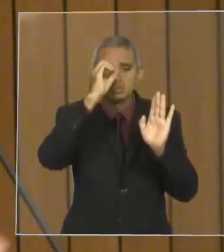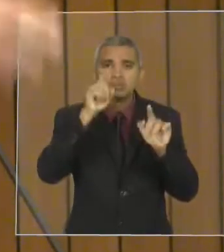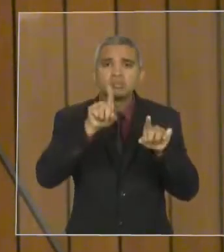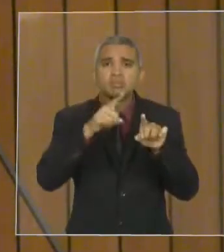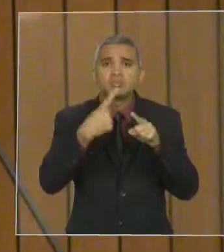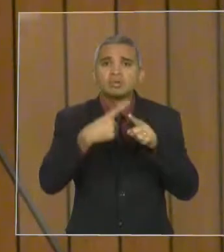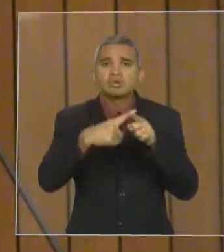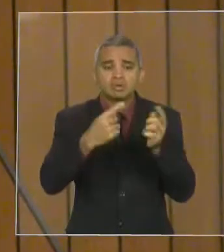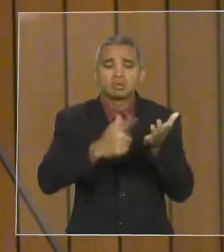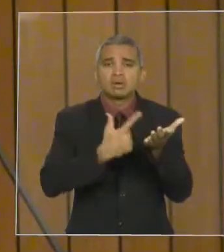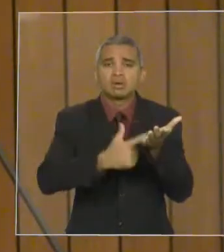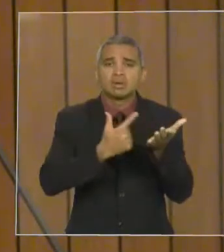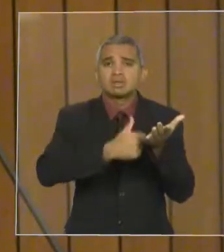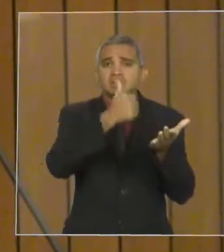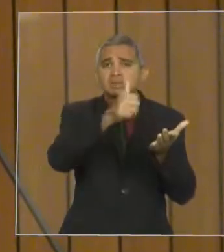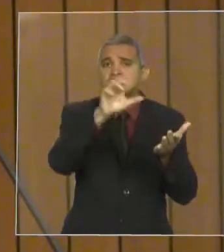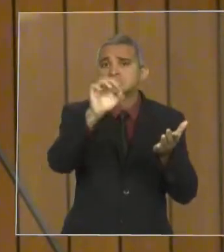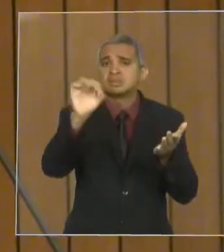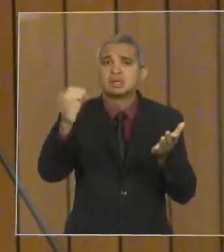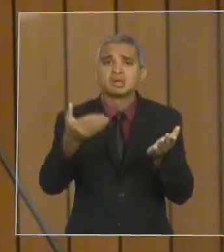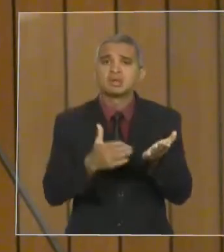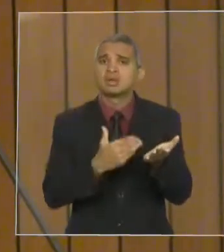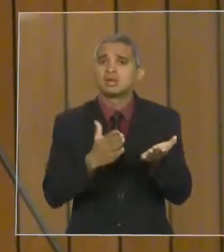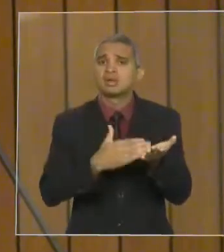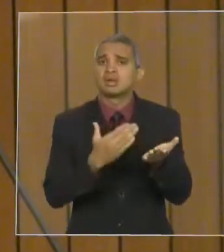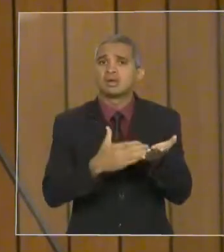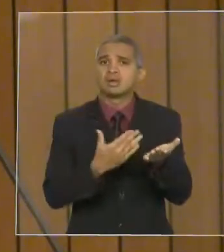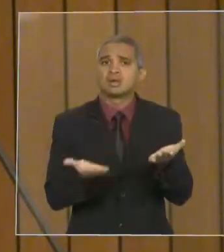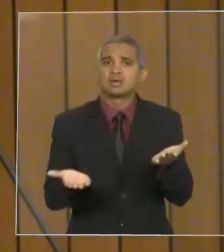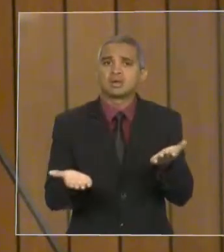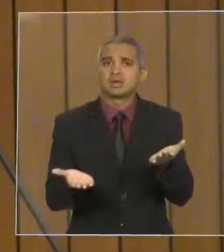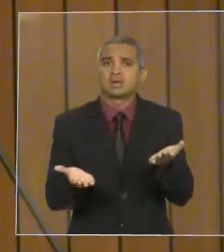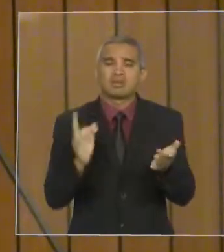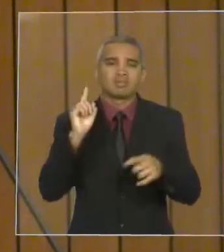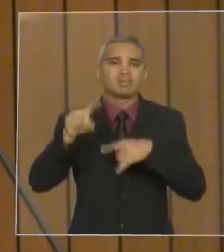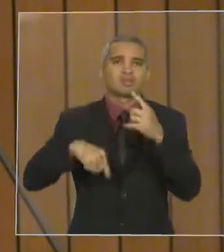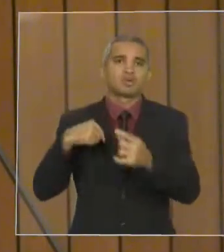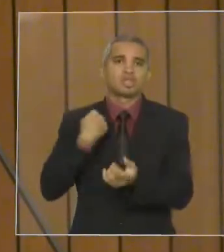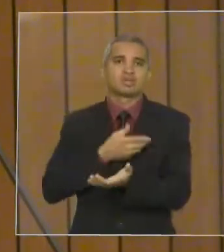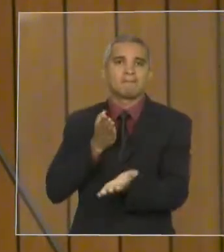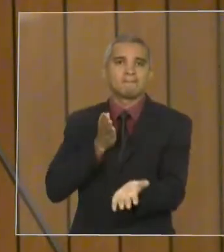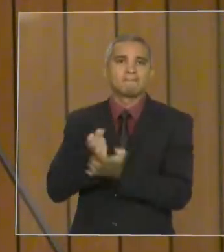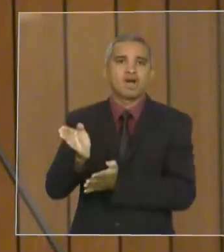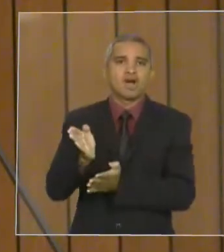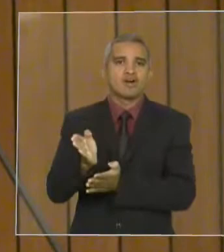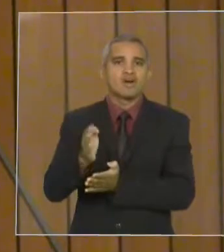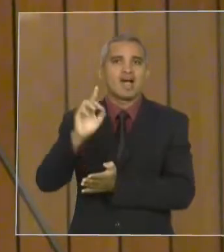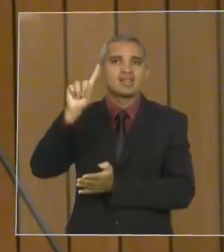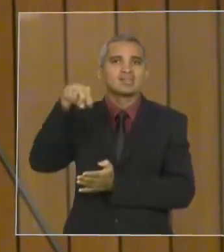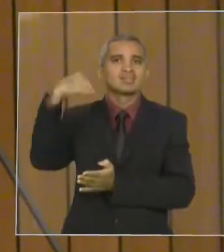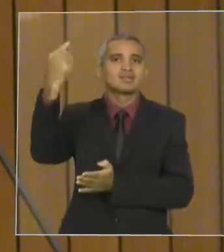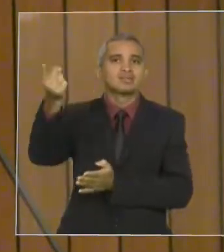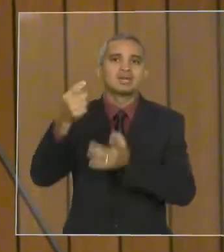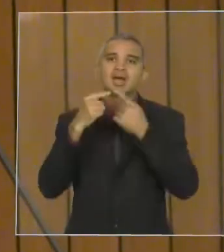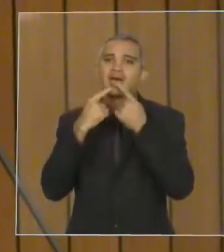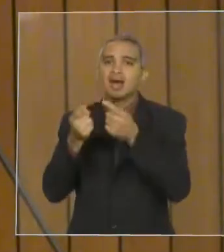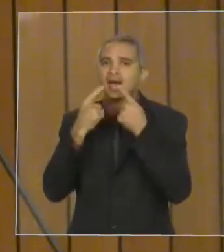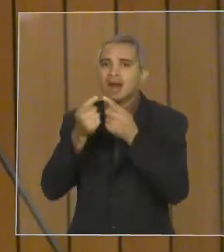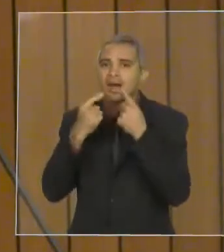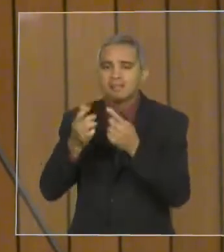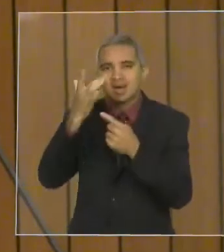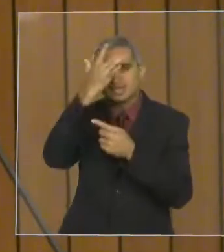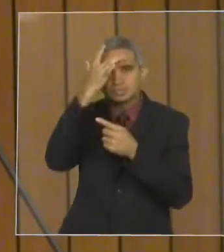aí depois, aprova-se um projeto de lei nesse sentido, não adianta reclamar lá para os pequenos produtores, não